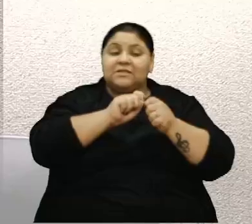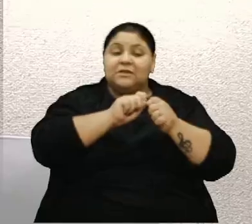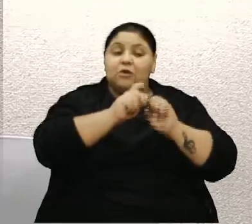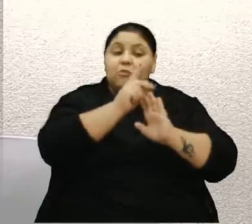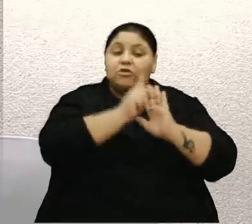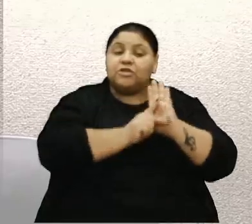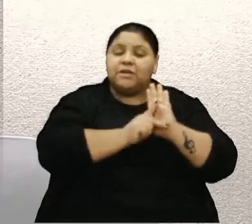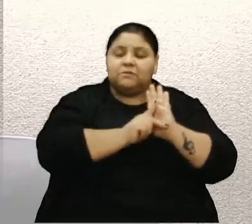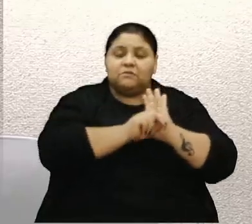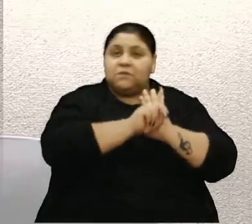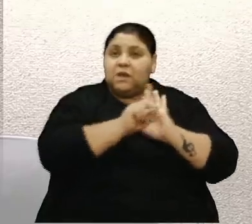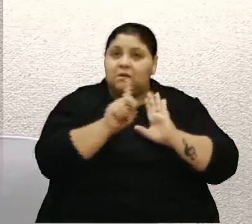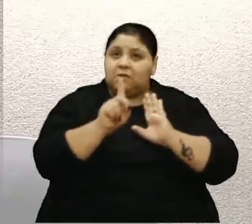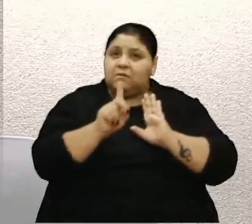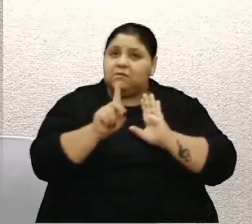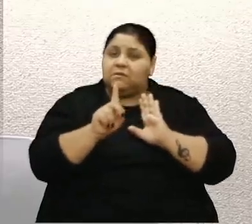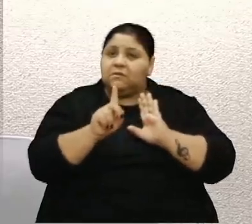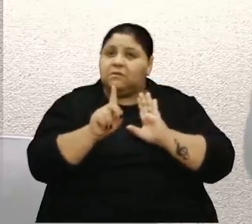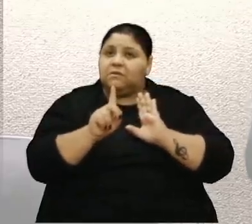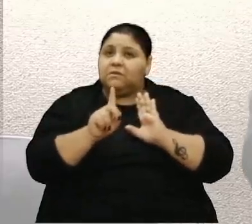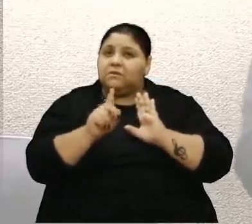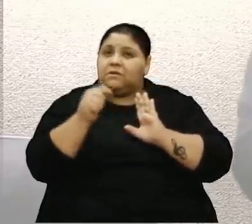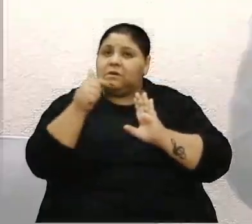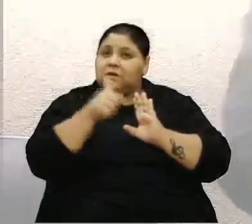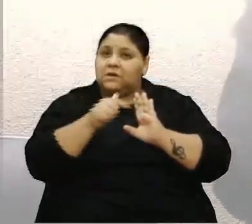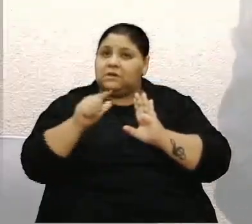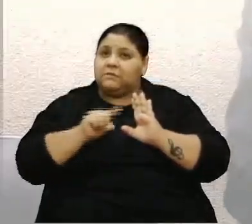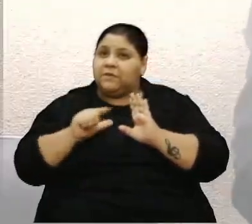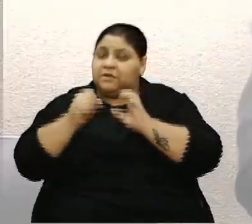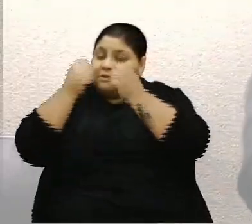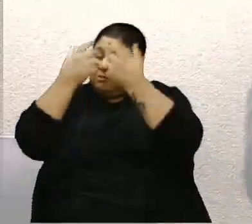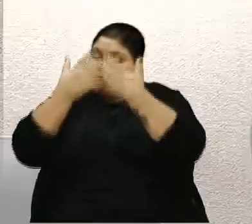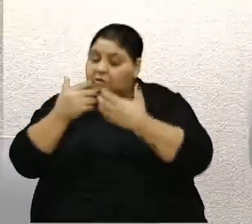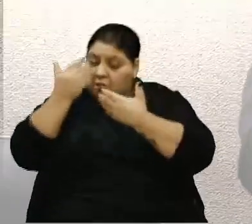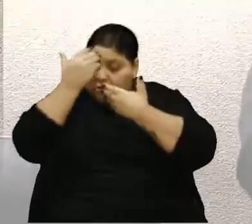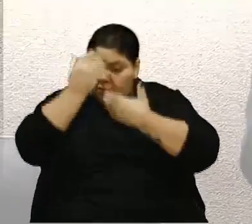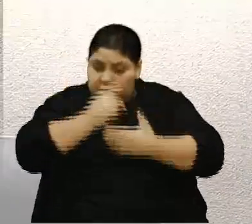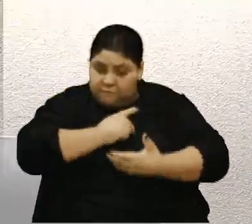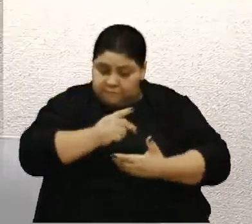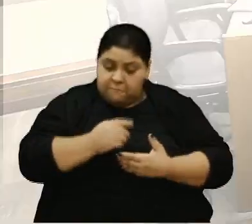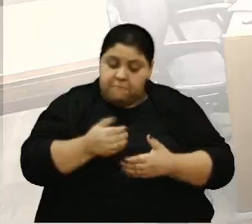É essa a parte que tem que ser sanada. Obrigado, senhora presidente, eu votarei sim.